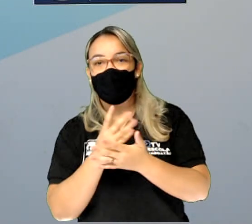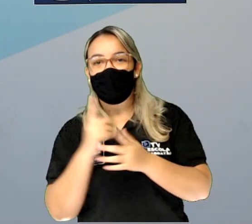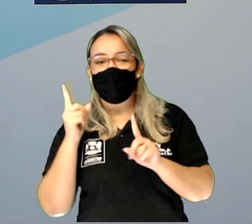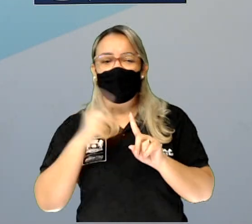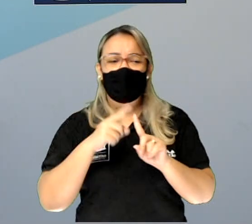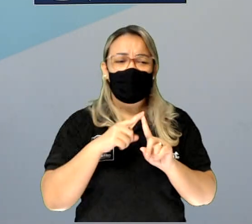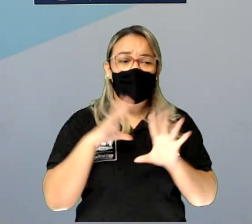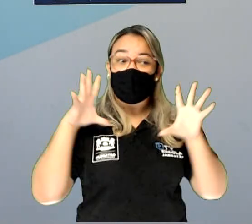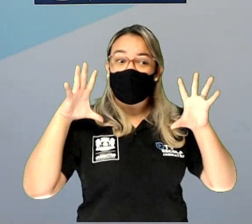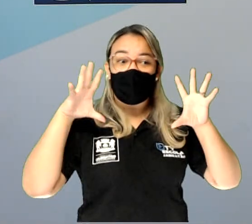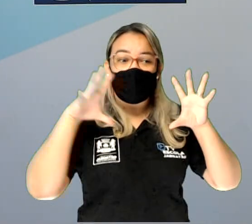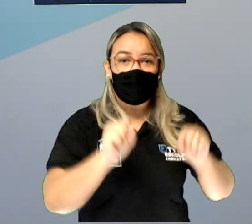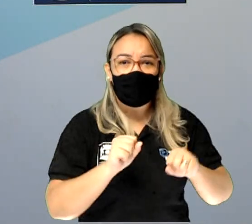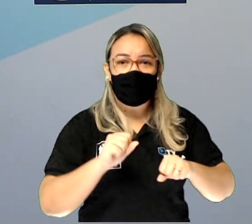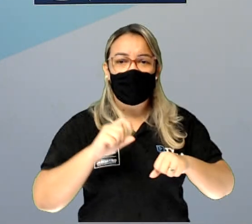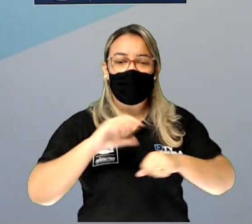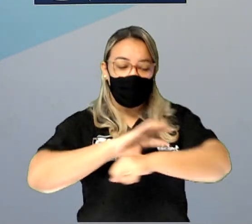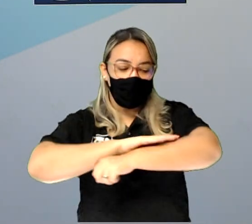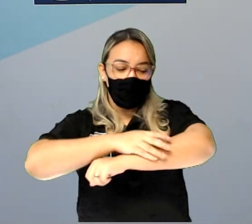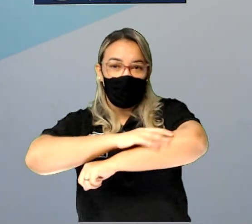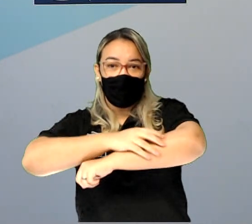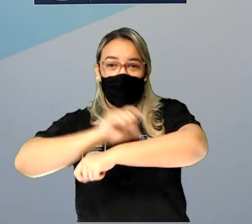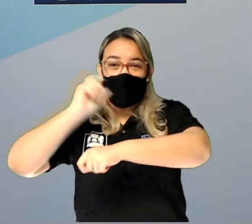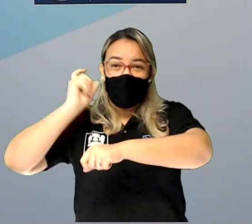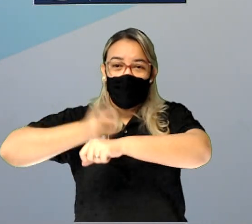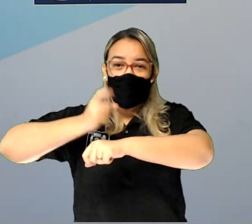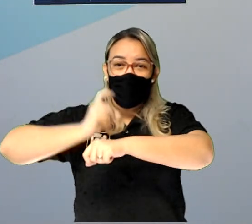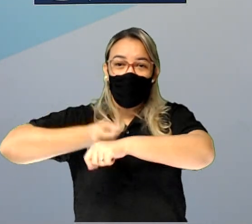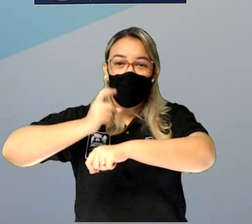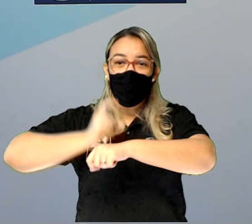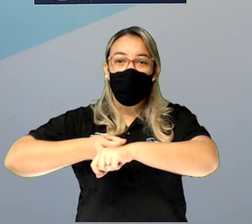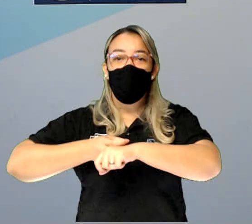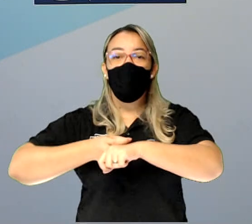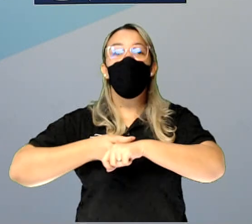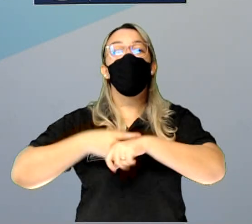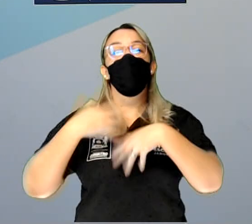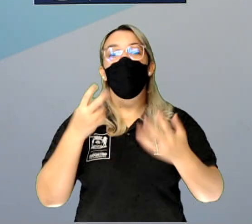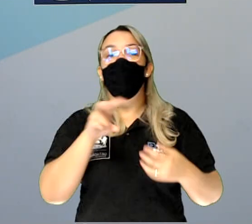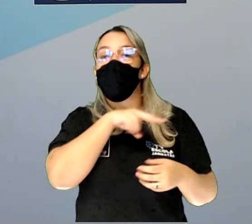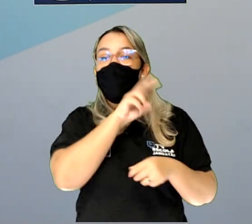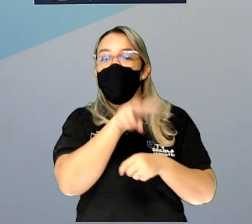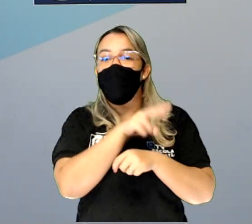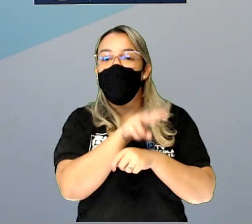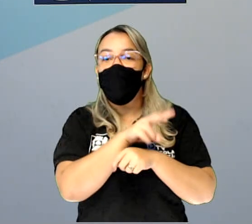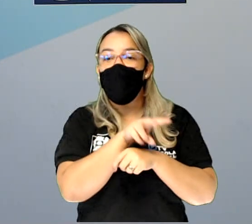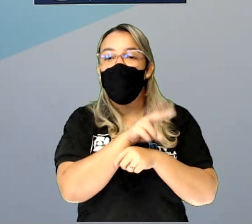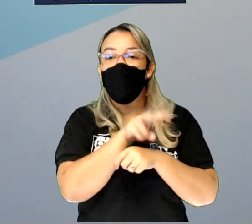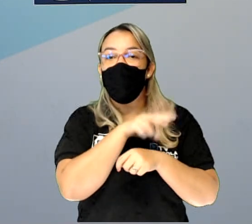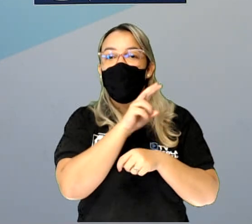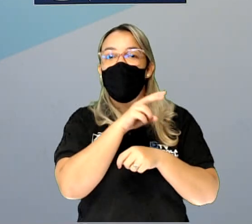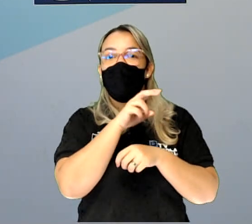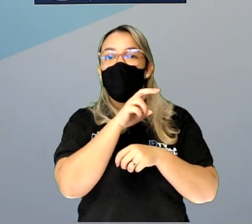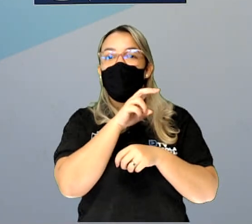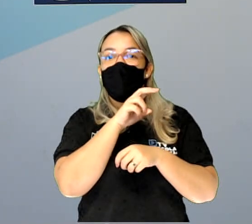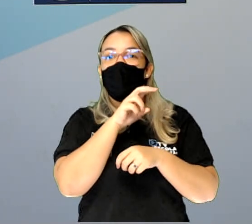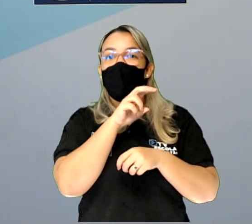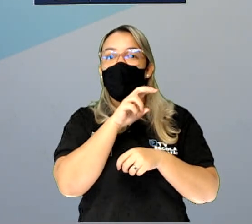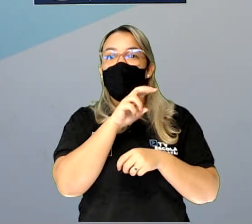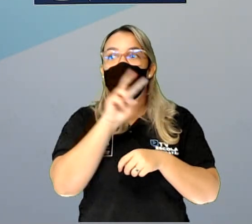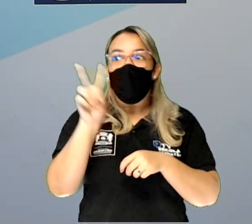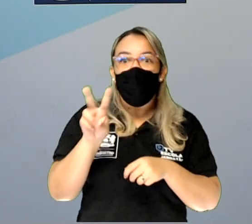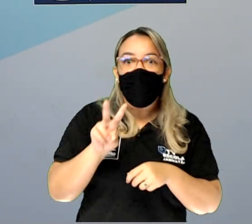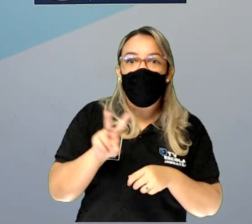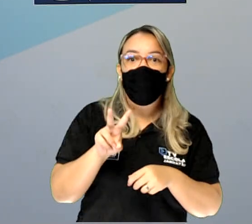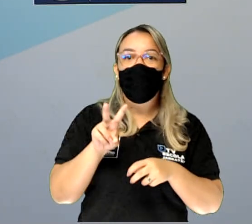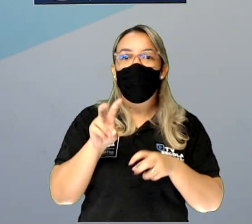ataque, a pele deles é dura, né? As cobras, por exemplo, possuem um veneno para poder paralisar as